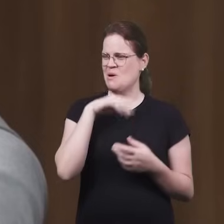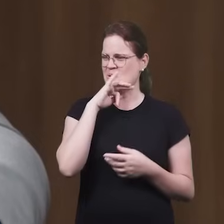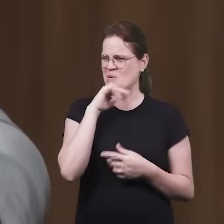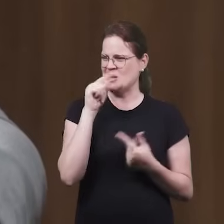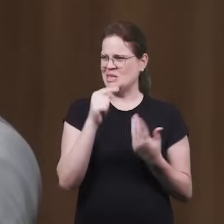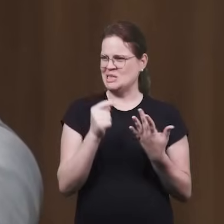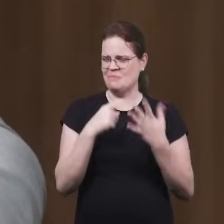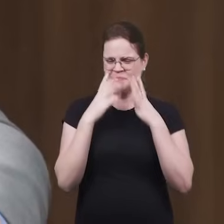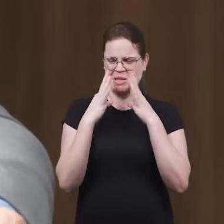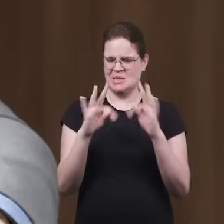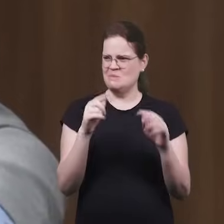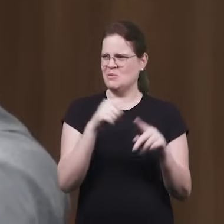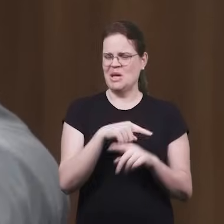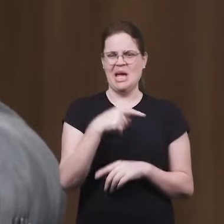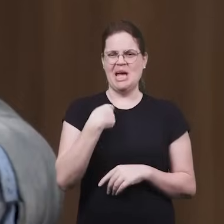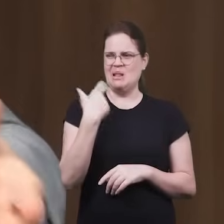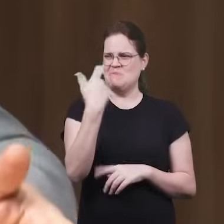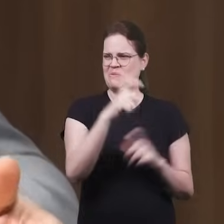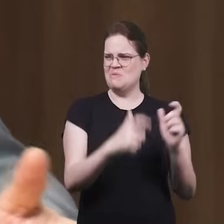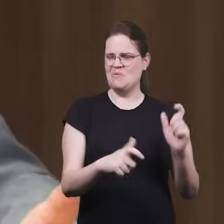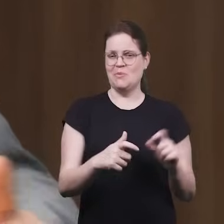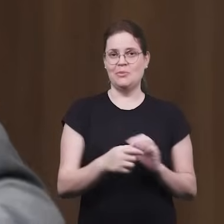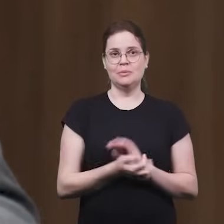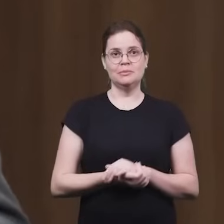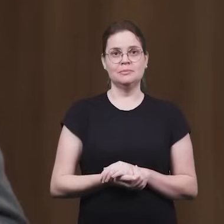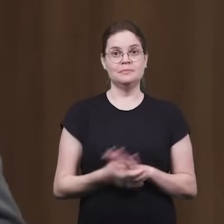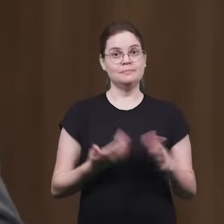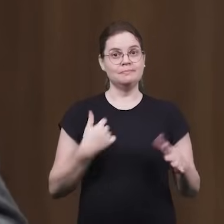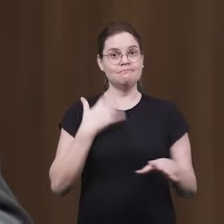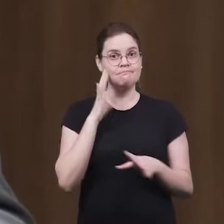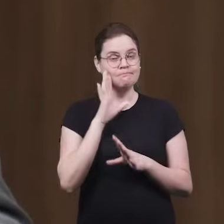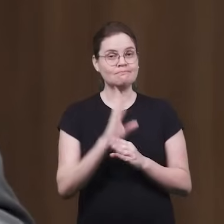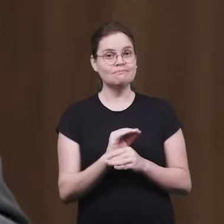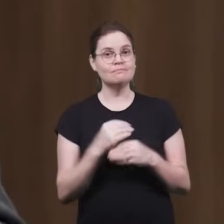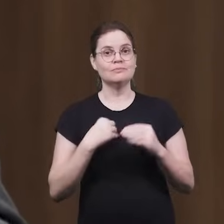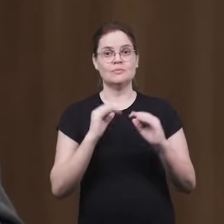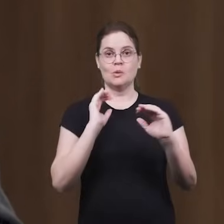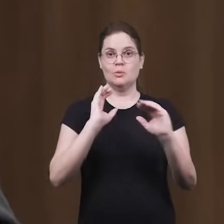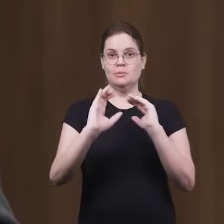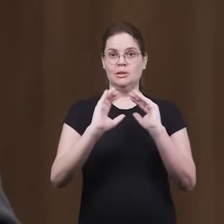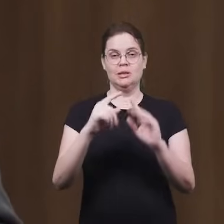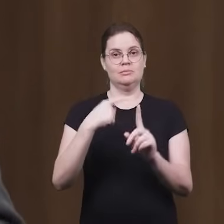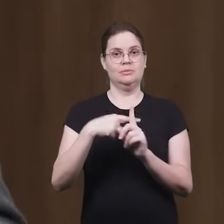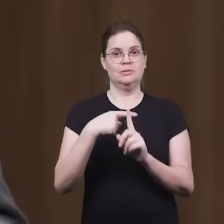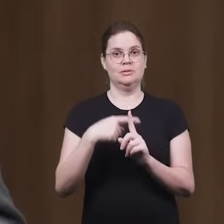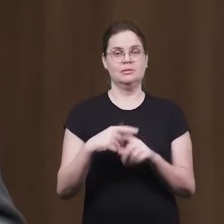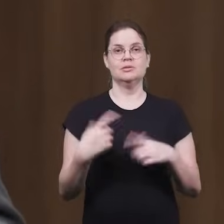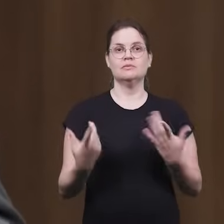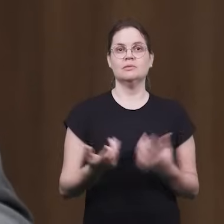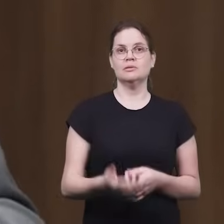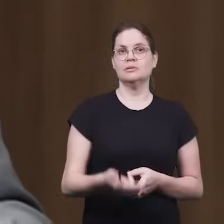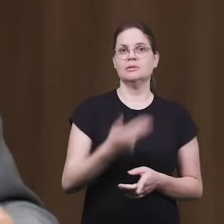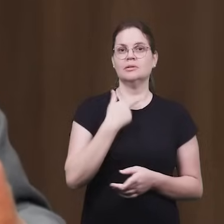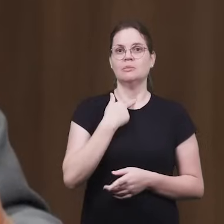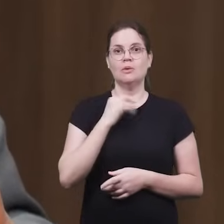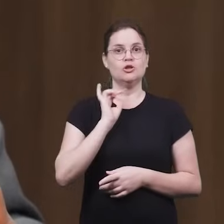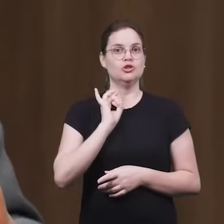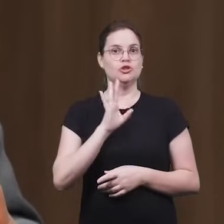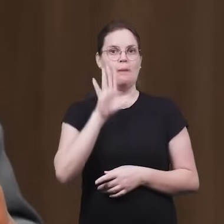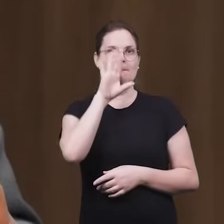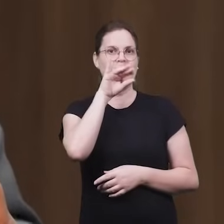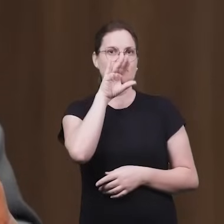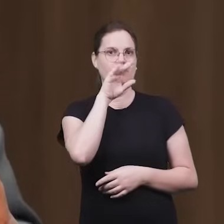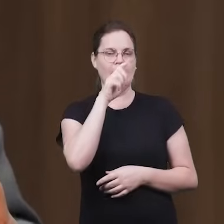assado, faz isso, agride os outros, não sei o que e tal. Então, a comunicação positiva, ela não pode ser apenas